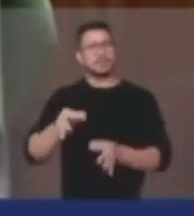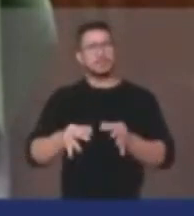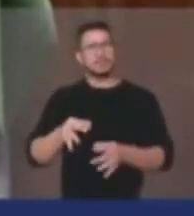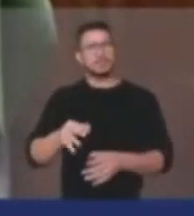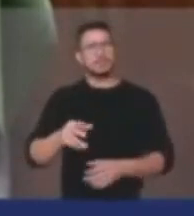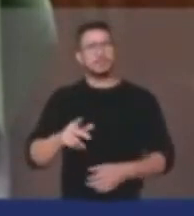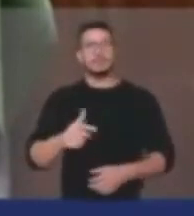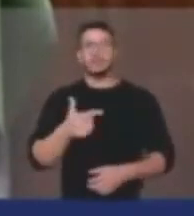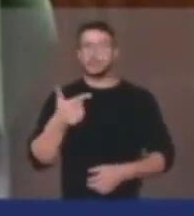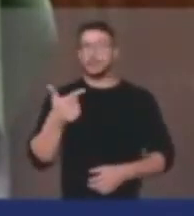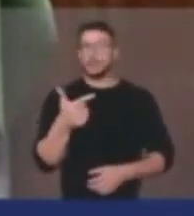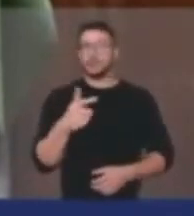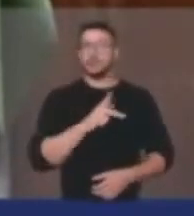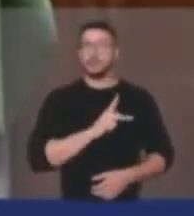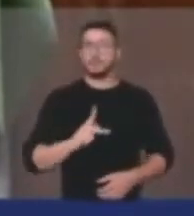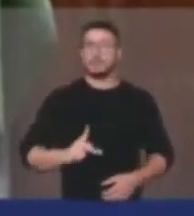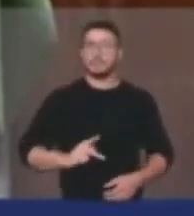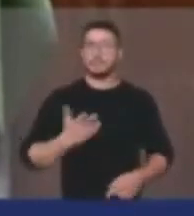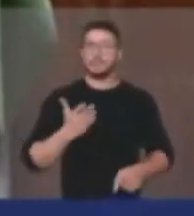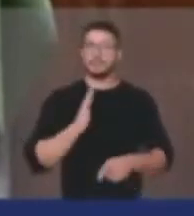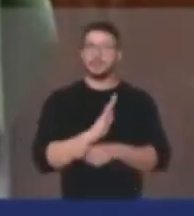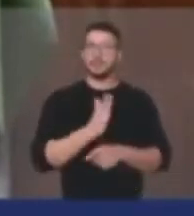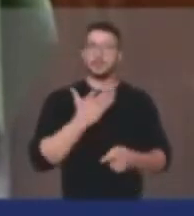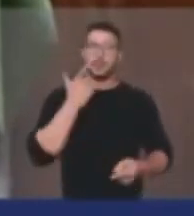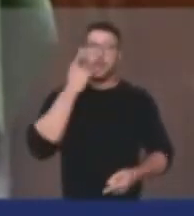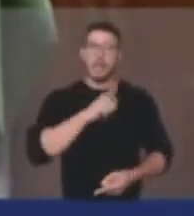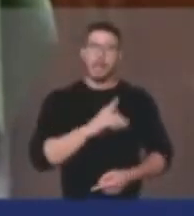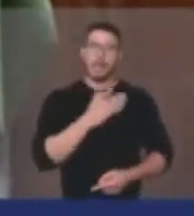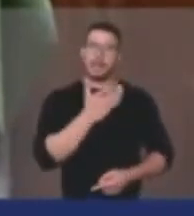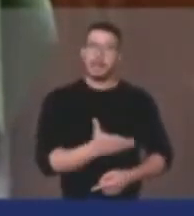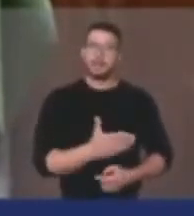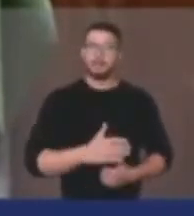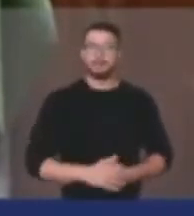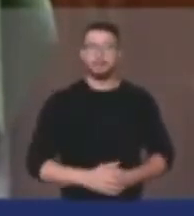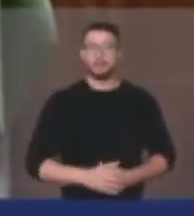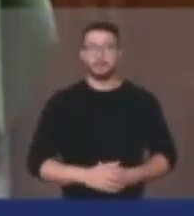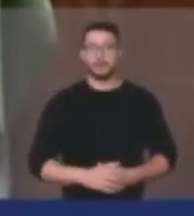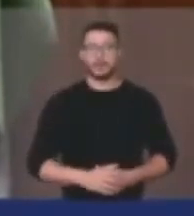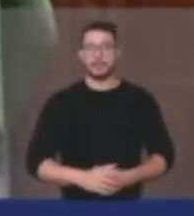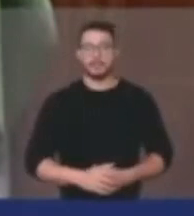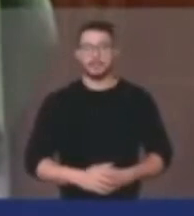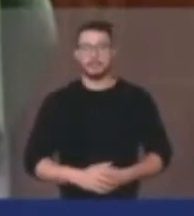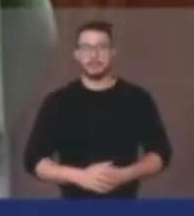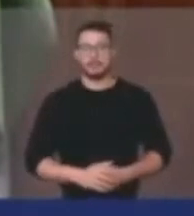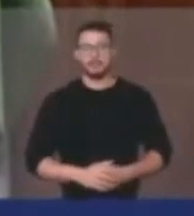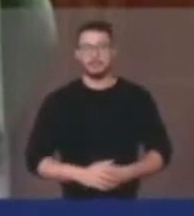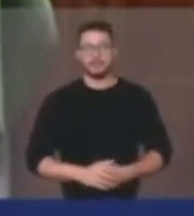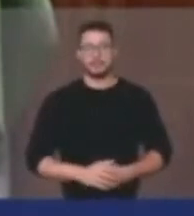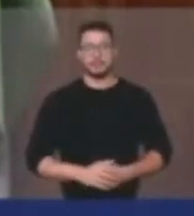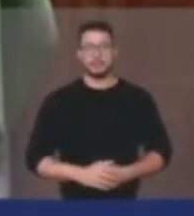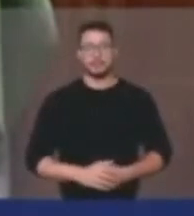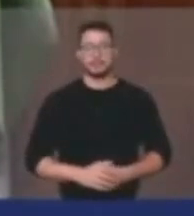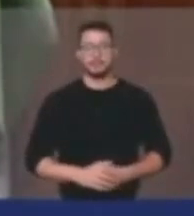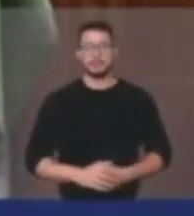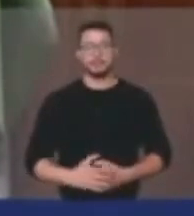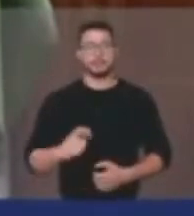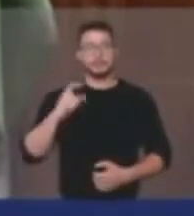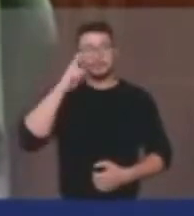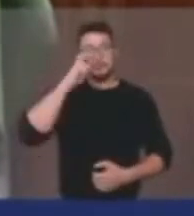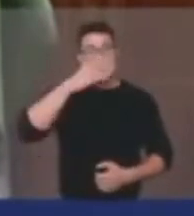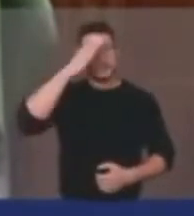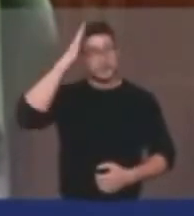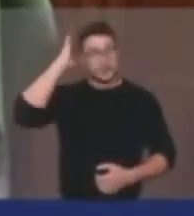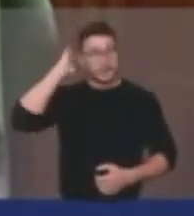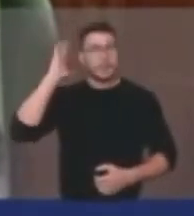do candidato que ele ajudou a ganhar. O que é pior, segundo Paulo Guedes mesmo diz, foi convidado para